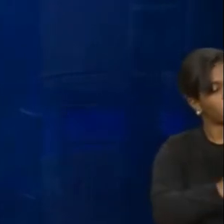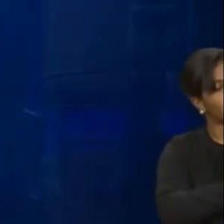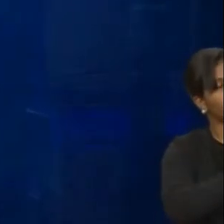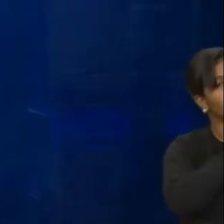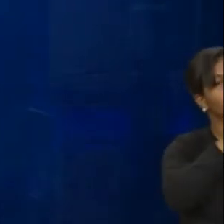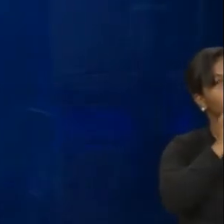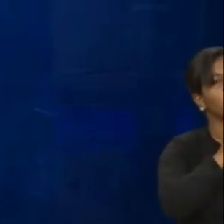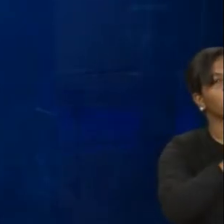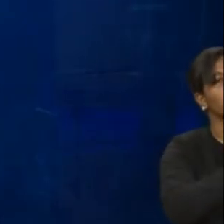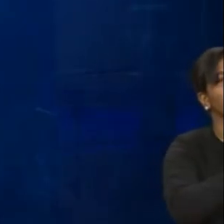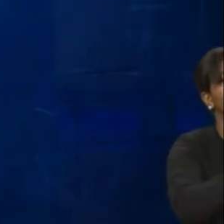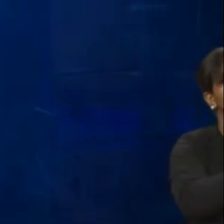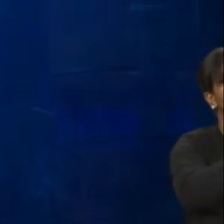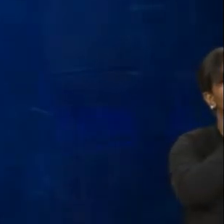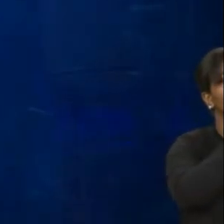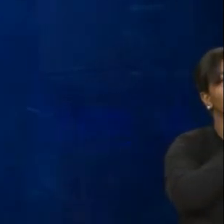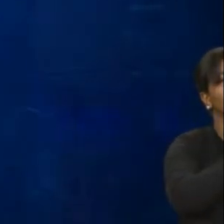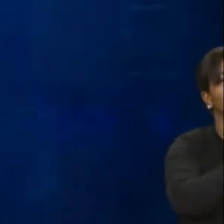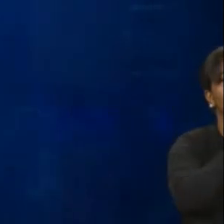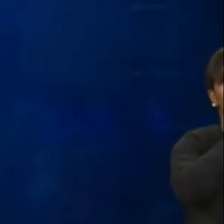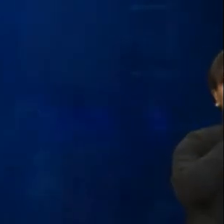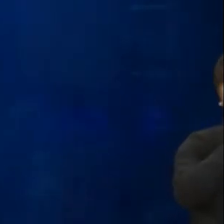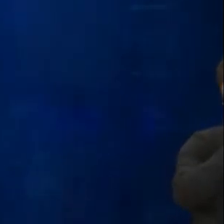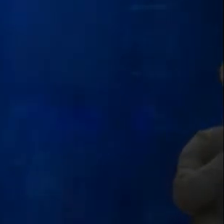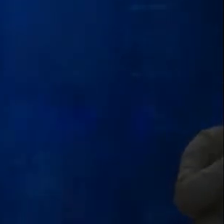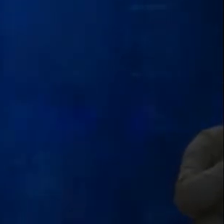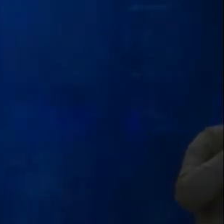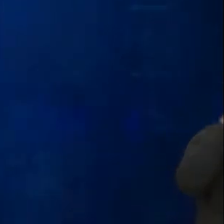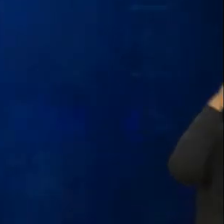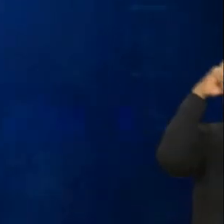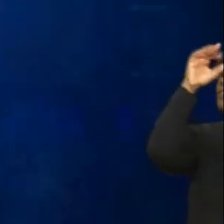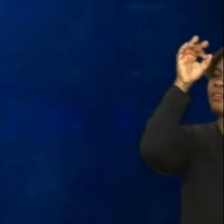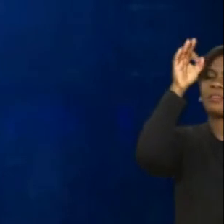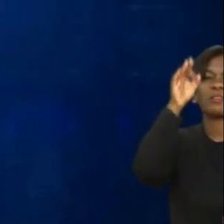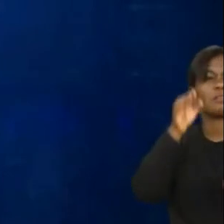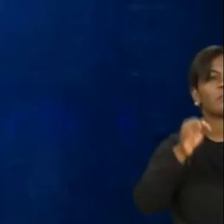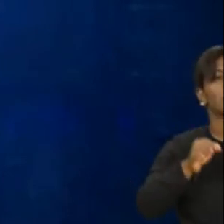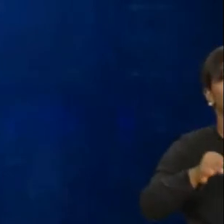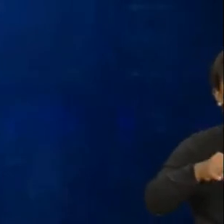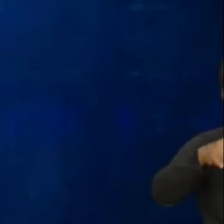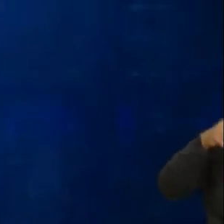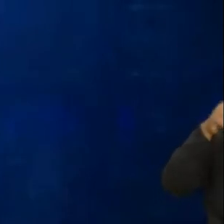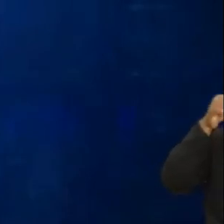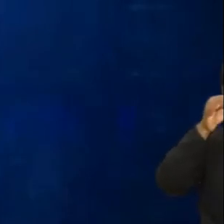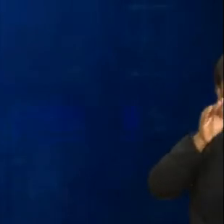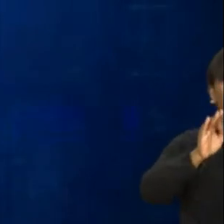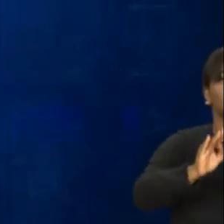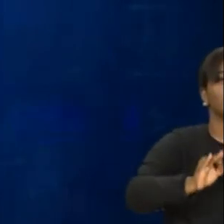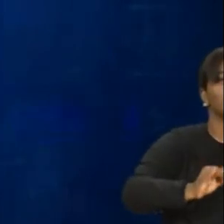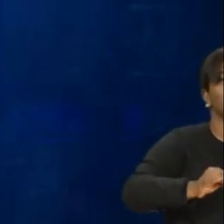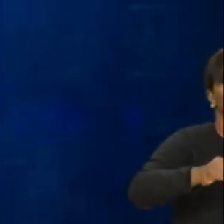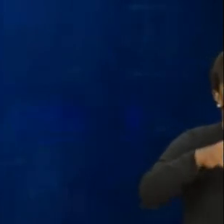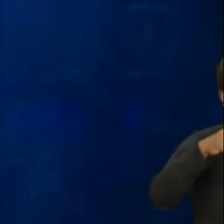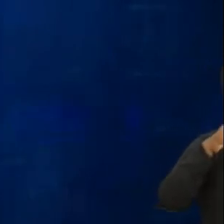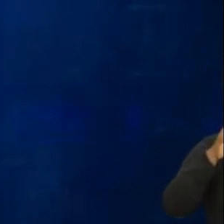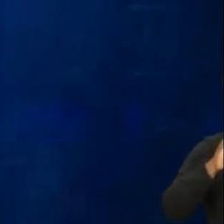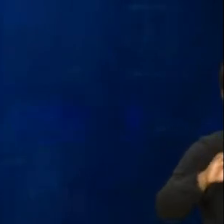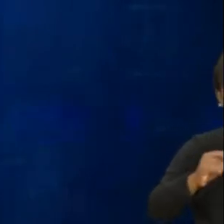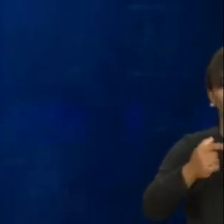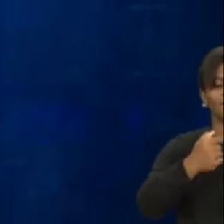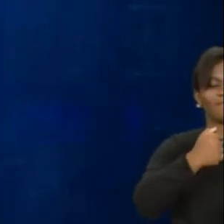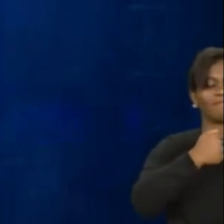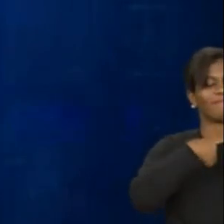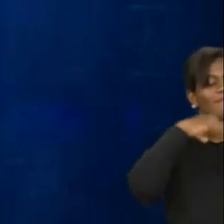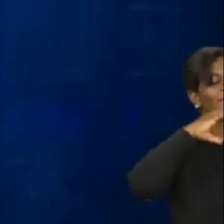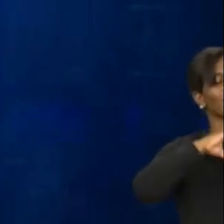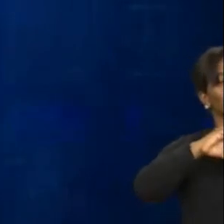te louvarei. Conforme a tua justiça. Conforme a tua